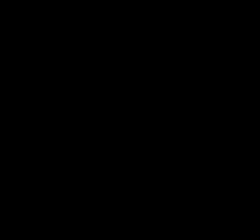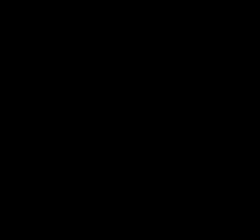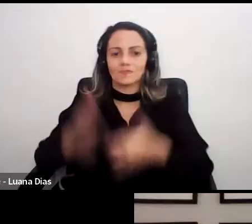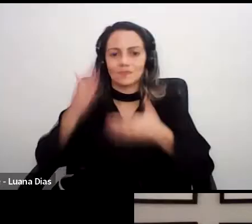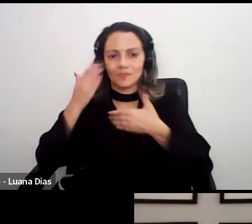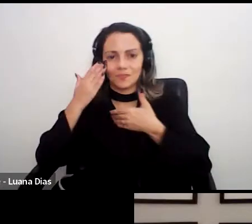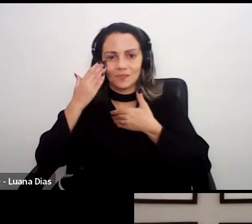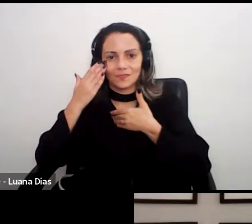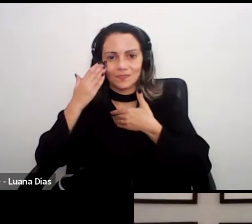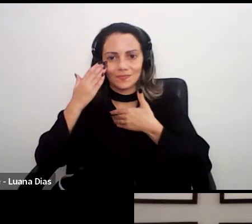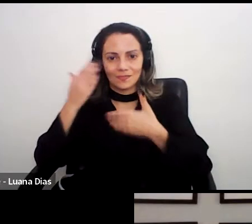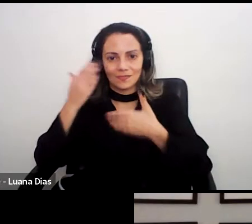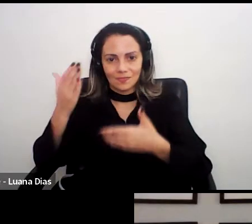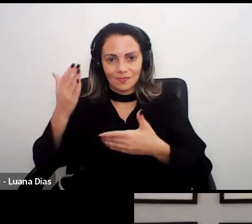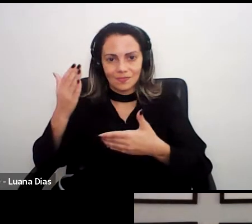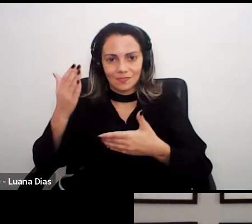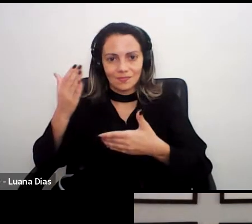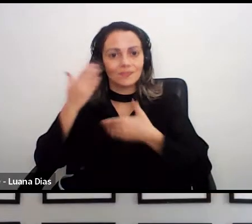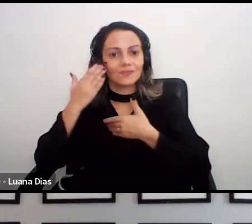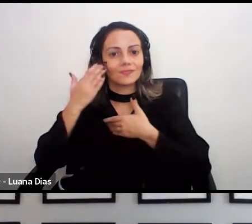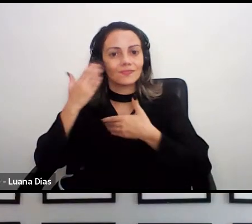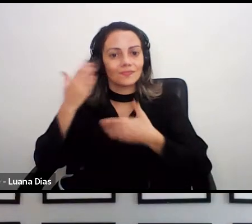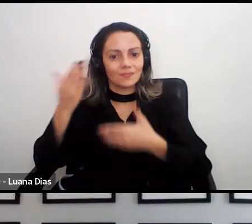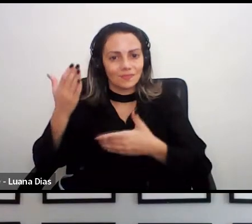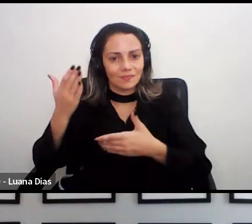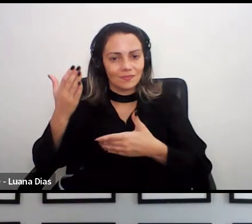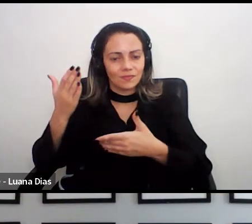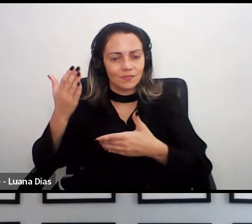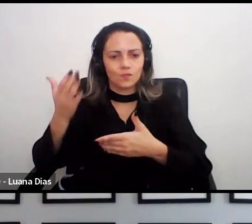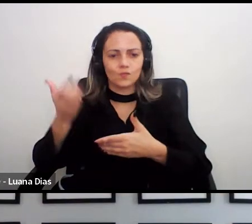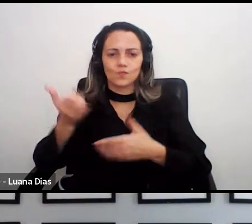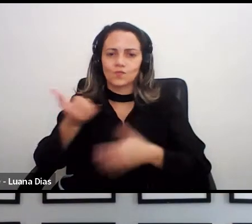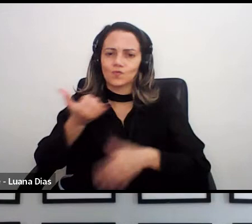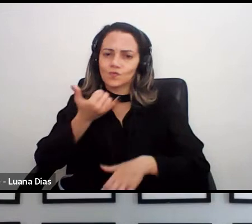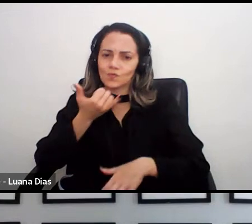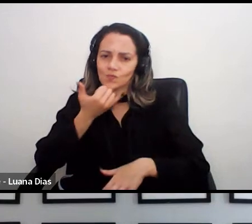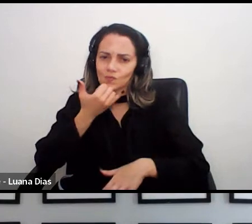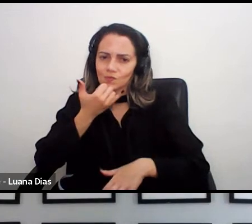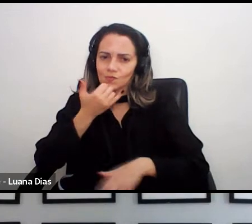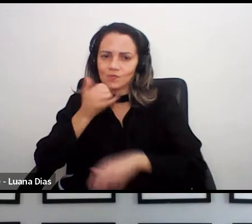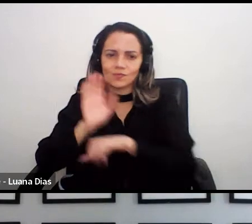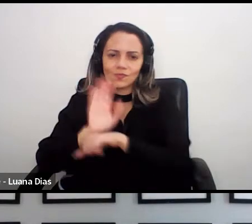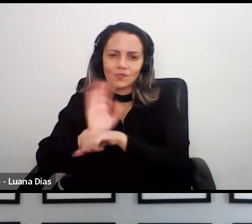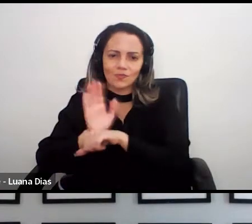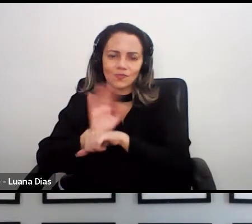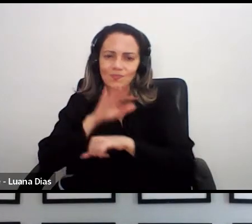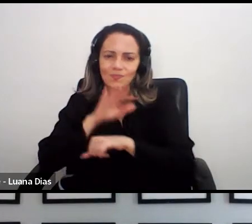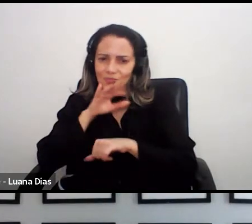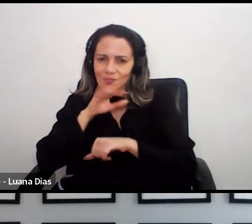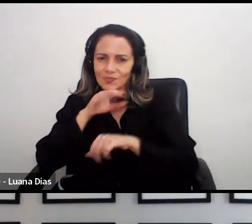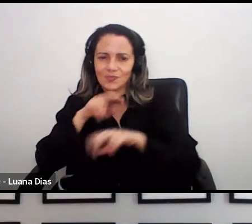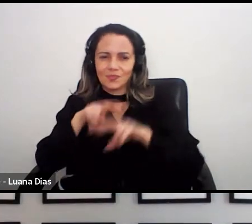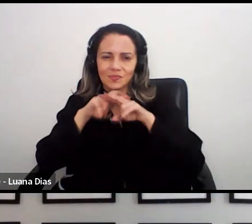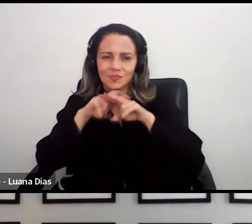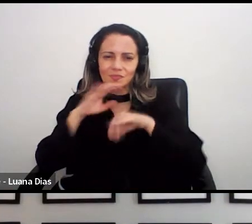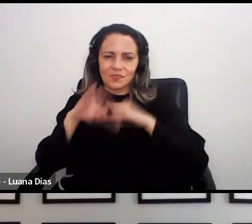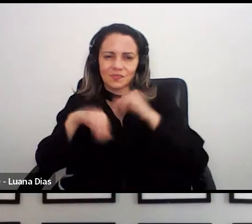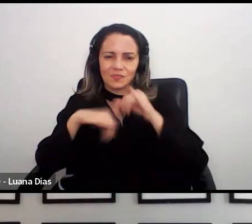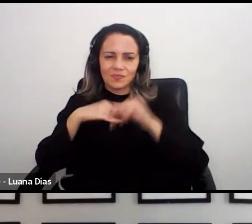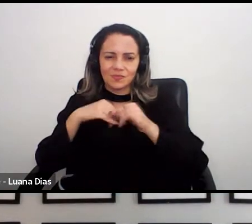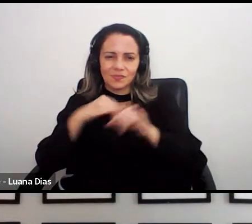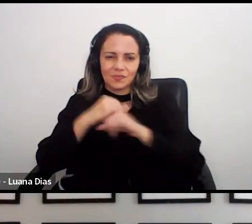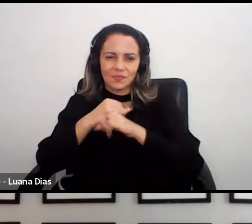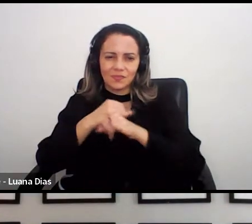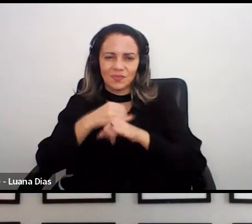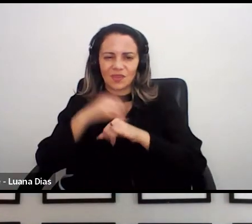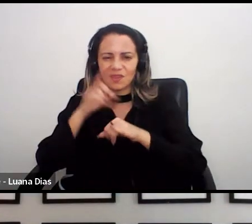Obrigada, obrigada, obrigada. Desculpem, o filme realmente está ruim por causa da internet. A gente tem uma conexão muito